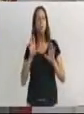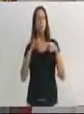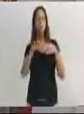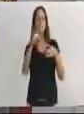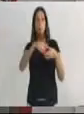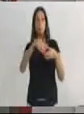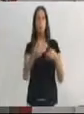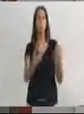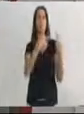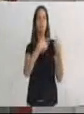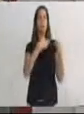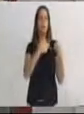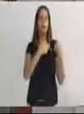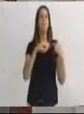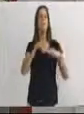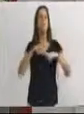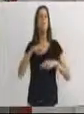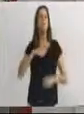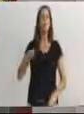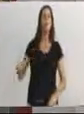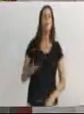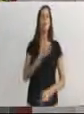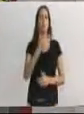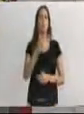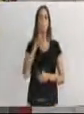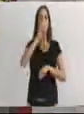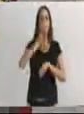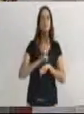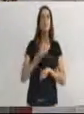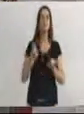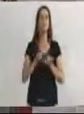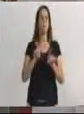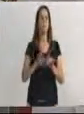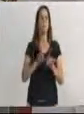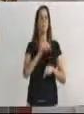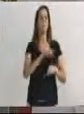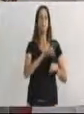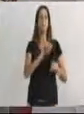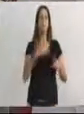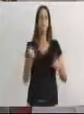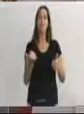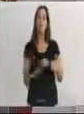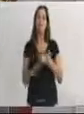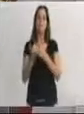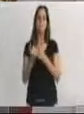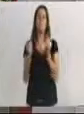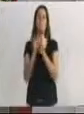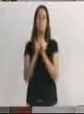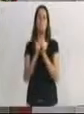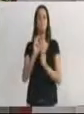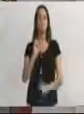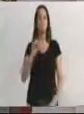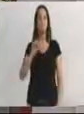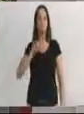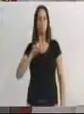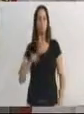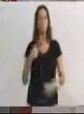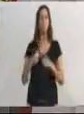enfrentado essa questão e vai poder contribuir com o apoio das ongs o apoio das entidades que no dia a dia já fazem o trabalho tão